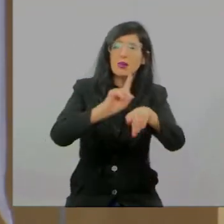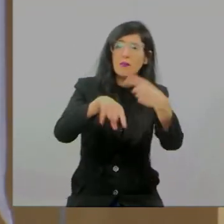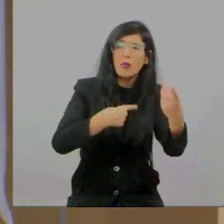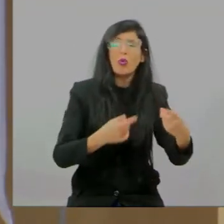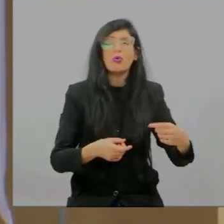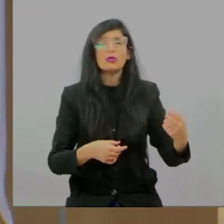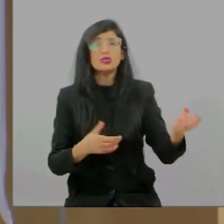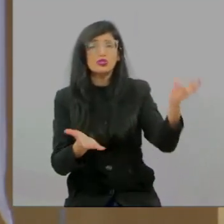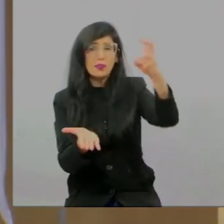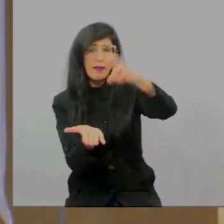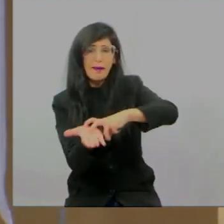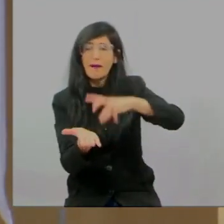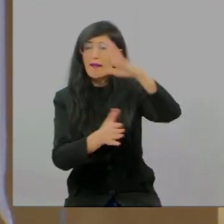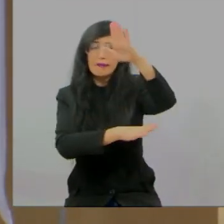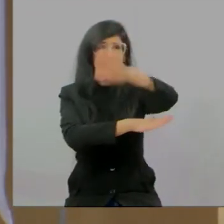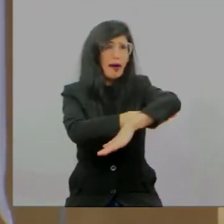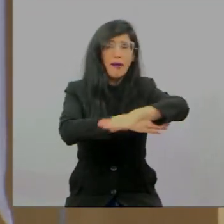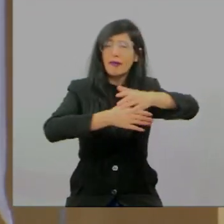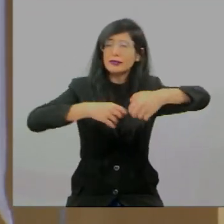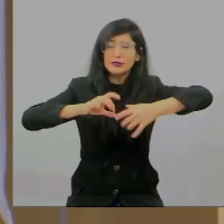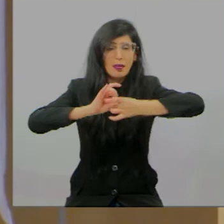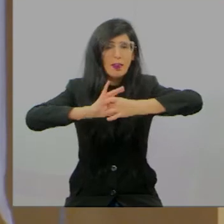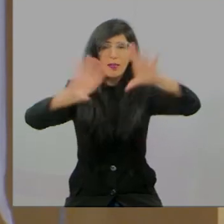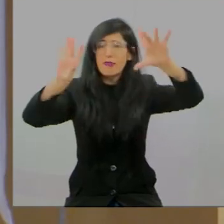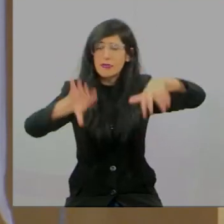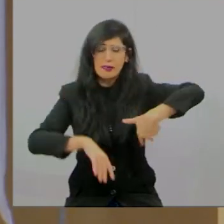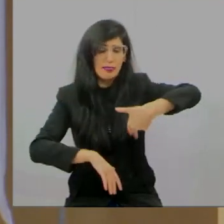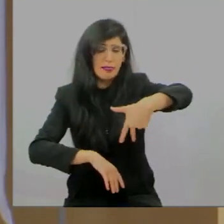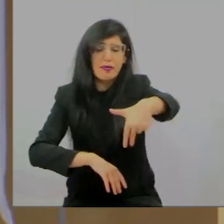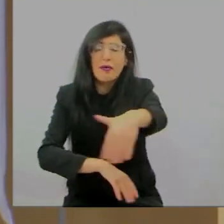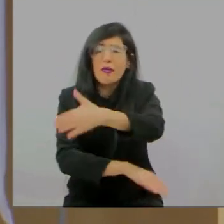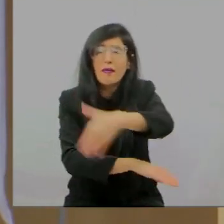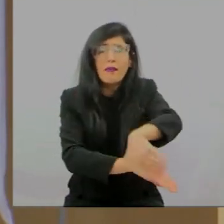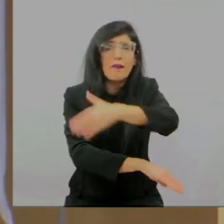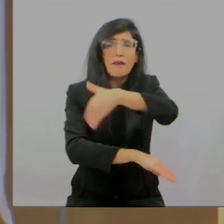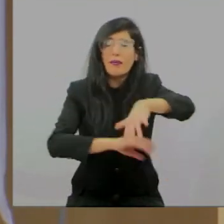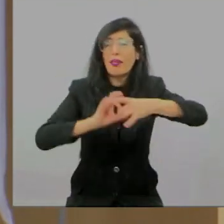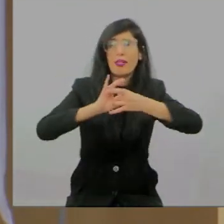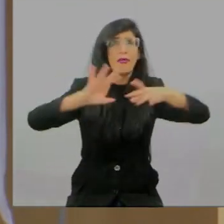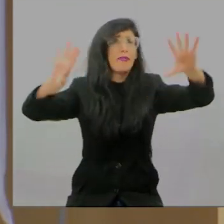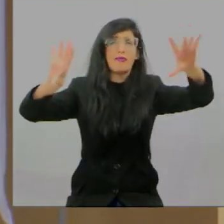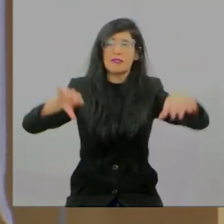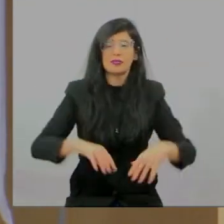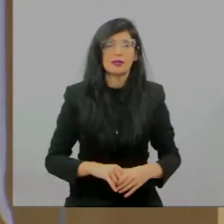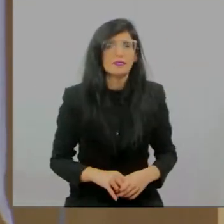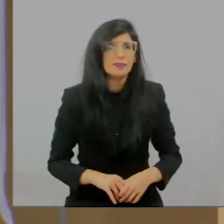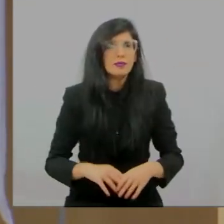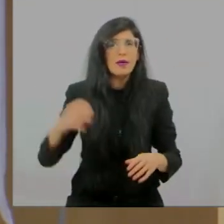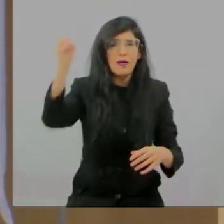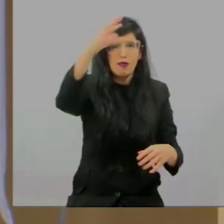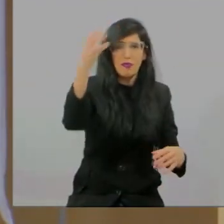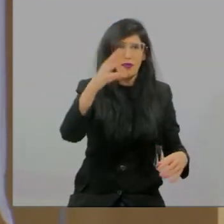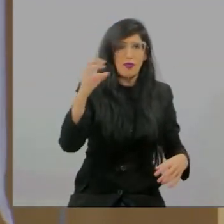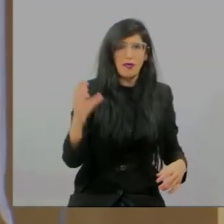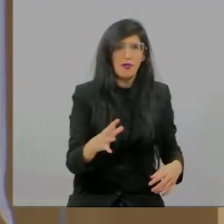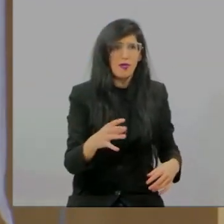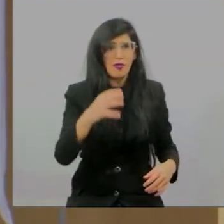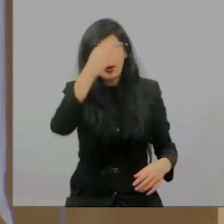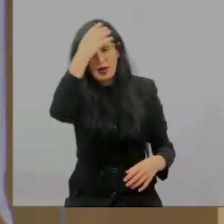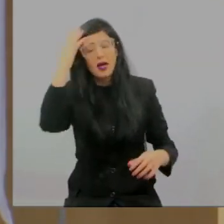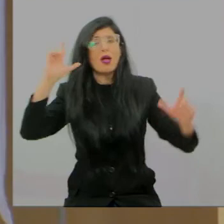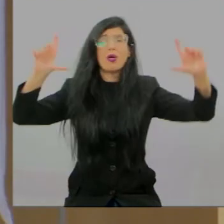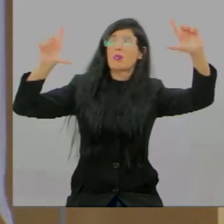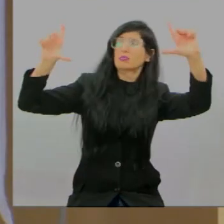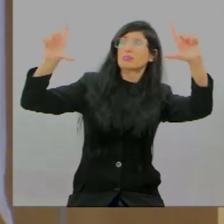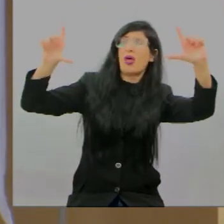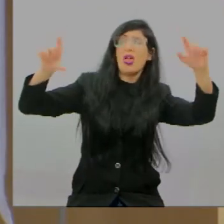Inclusive, também eu já comuniquei à Secretaria da Assistência Social, nos faróis, as pessoas com cartaz escrito: estou passando fome,